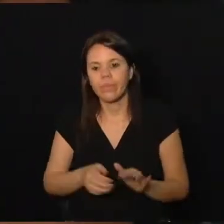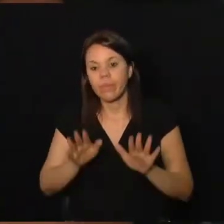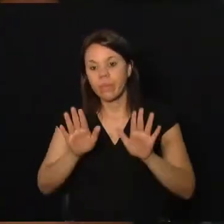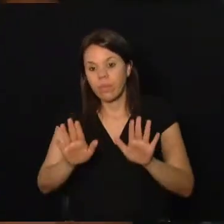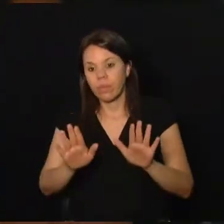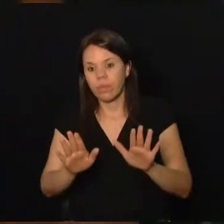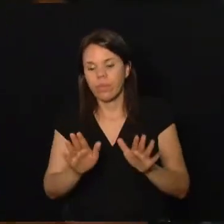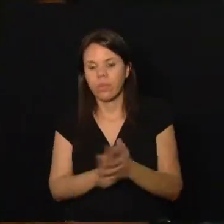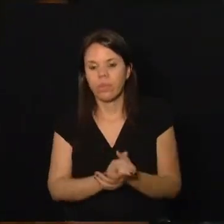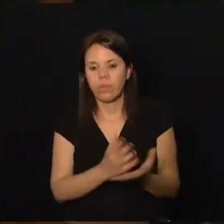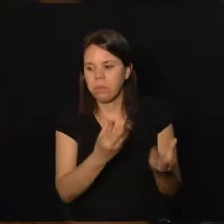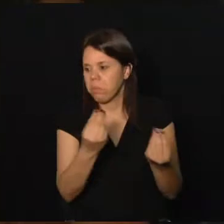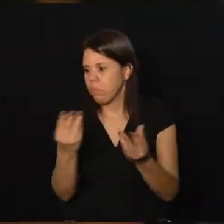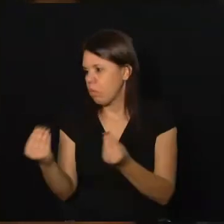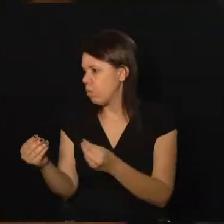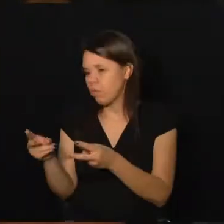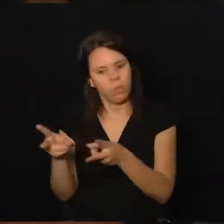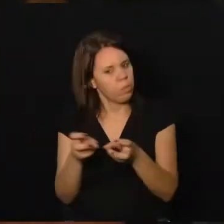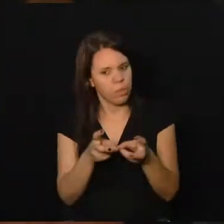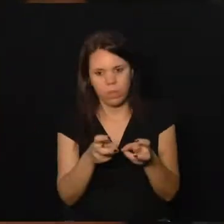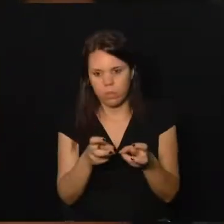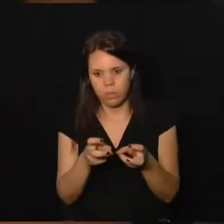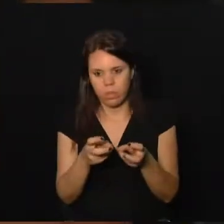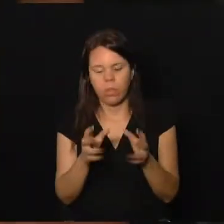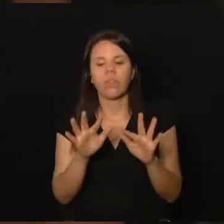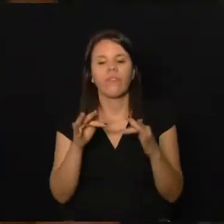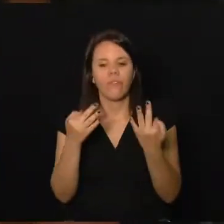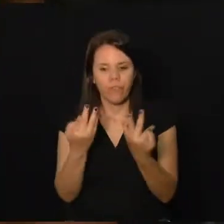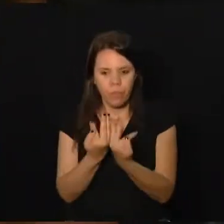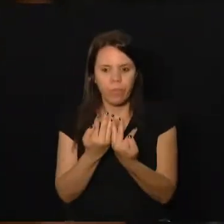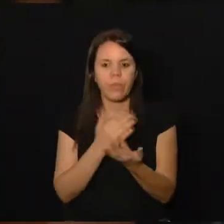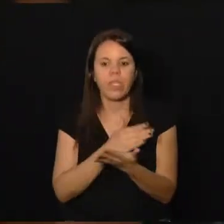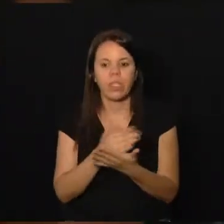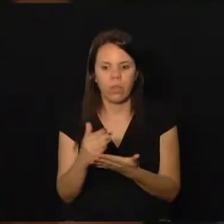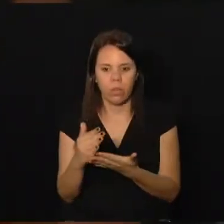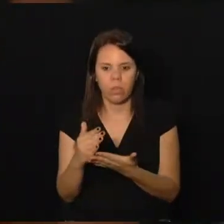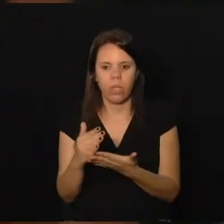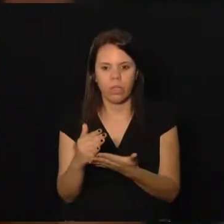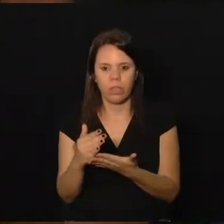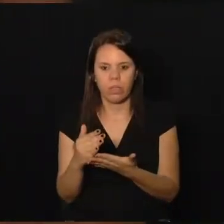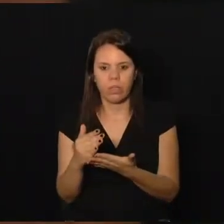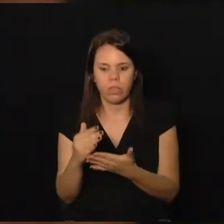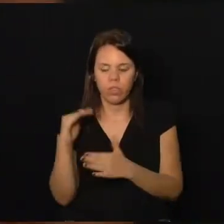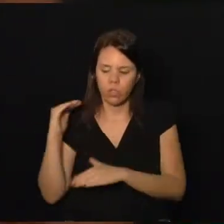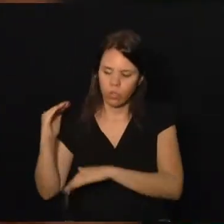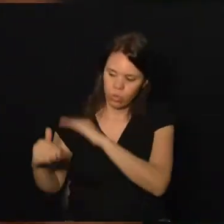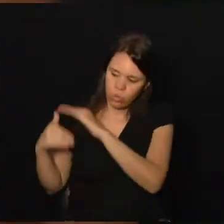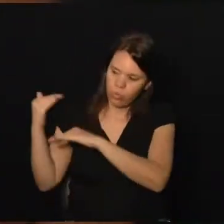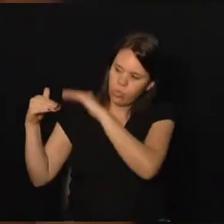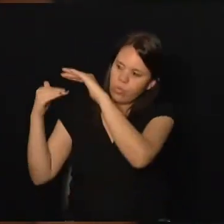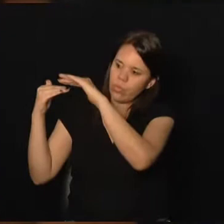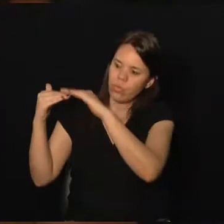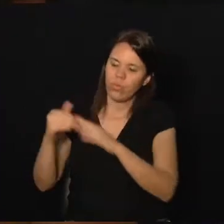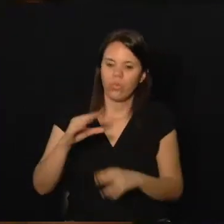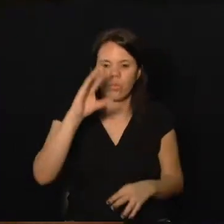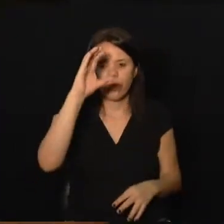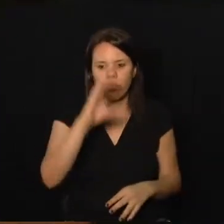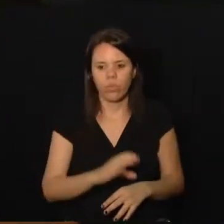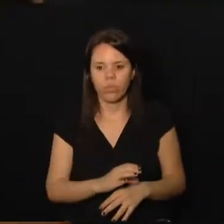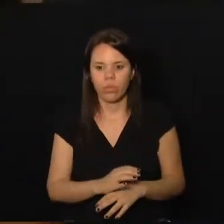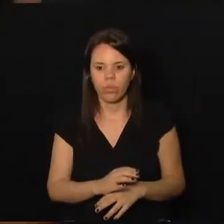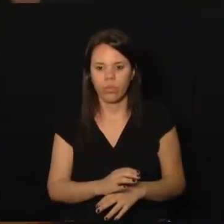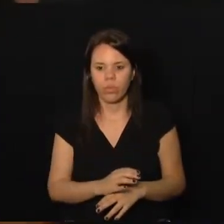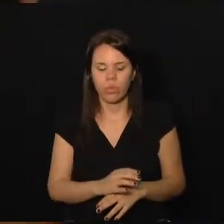muitos não perceberem, mas é na família que começa o desenvolvimento de um cidadão e um